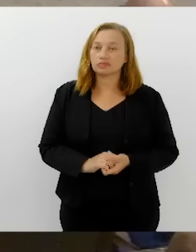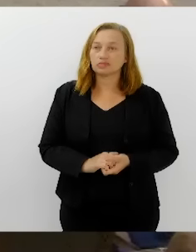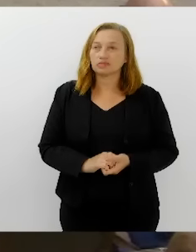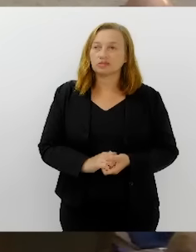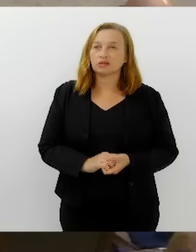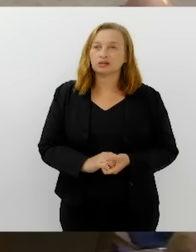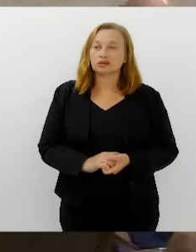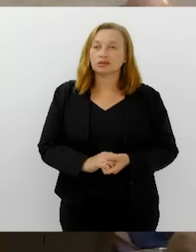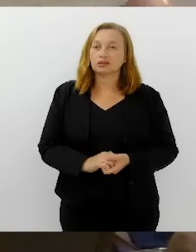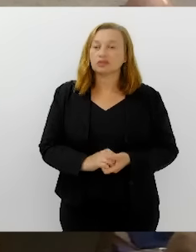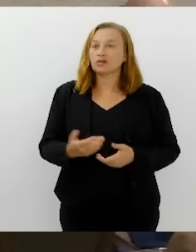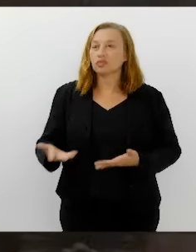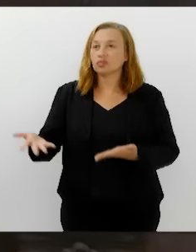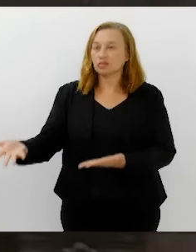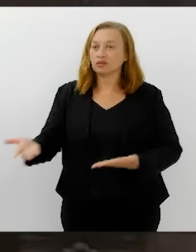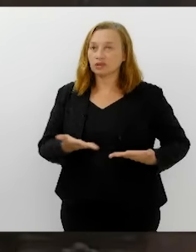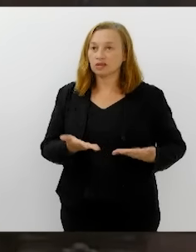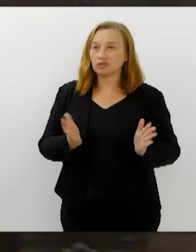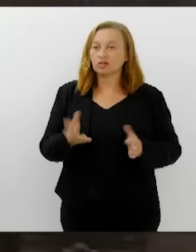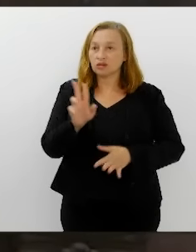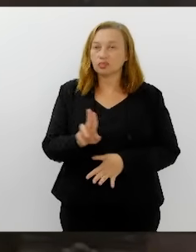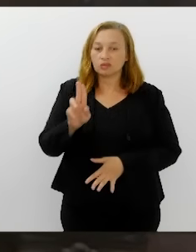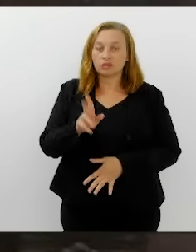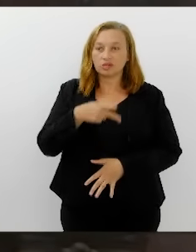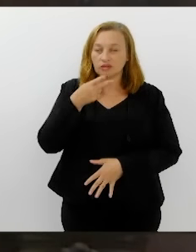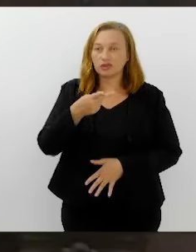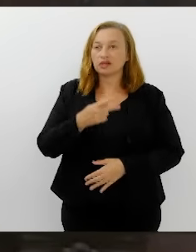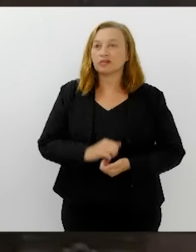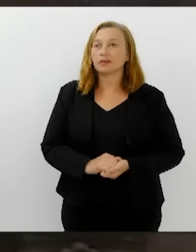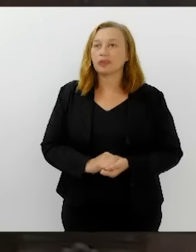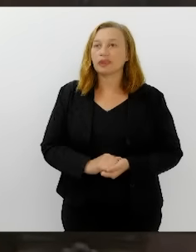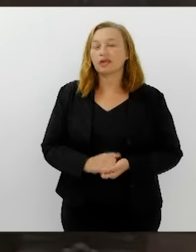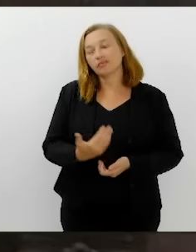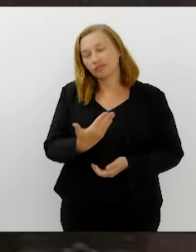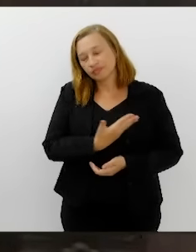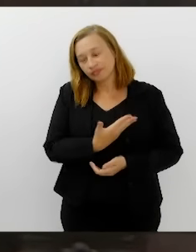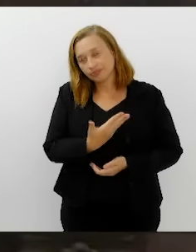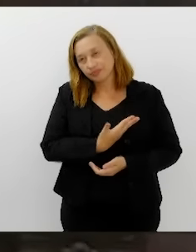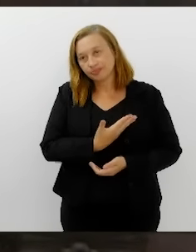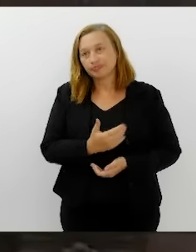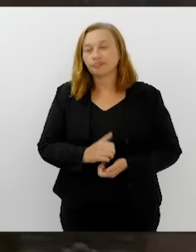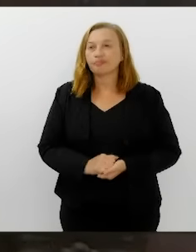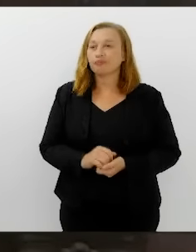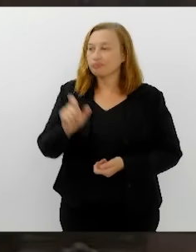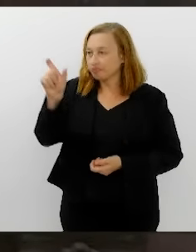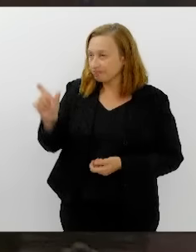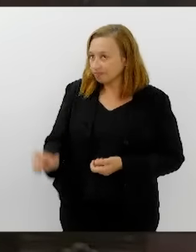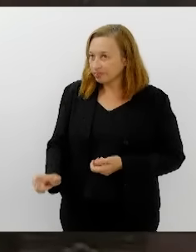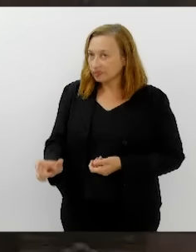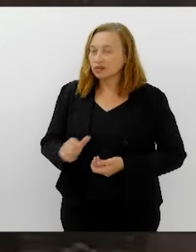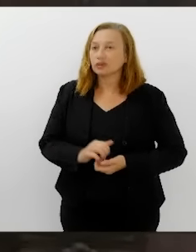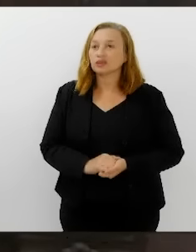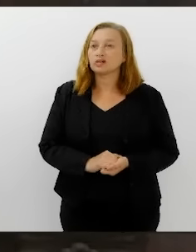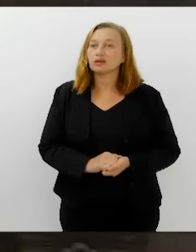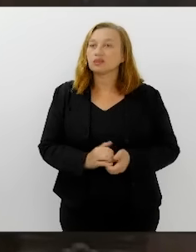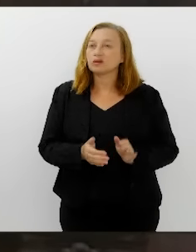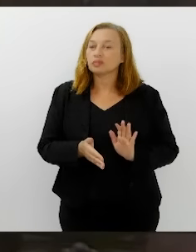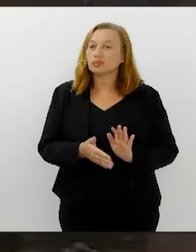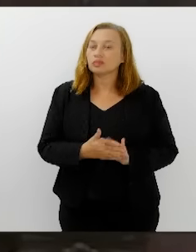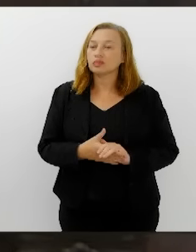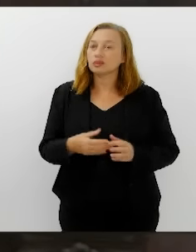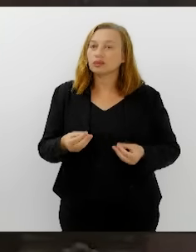Convidar agora nesse momento para fazer uso da palavra a minha amiga, pessoa que me proporcionou tudo